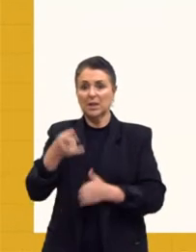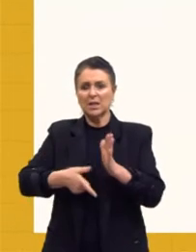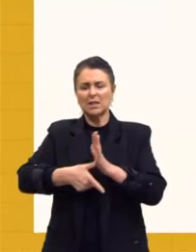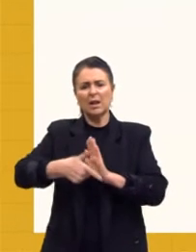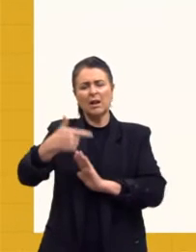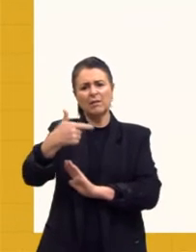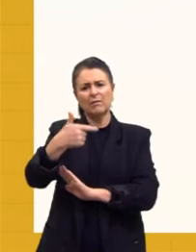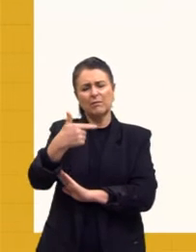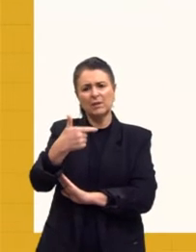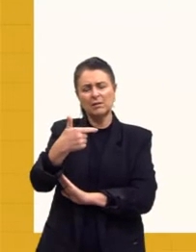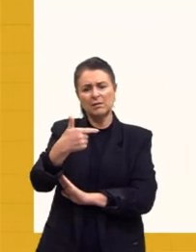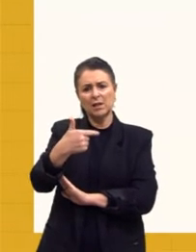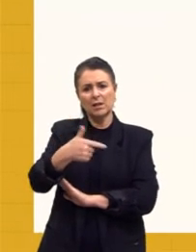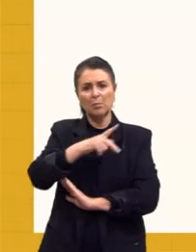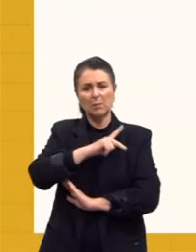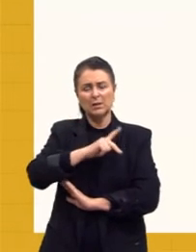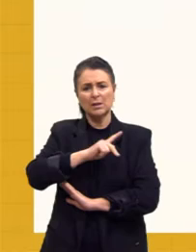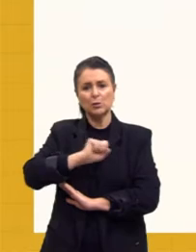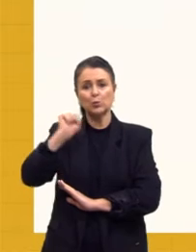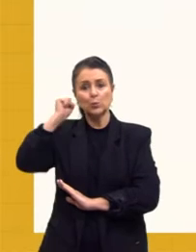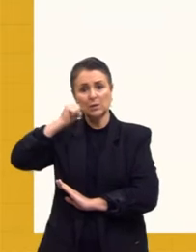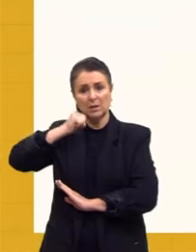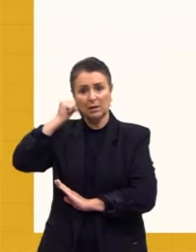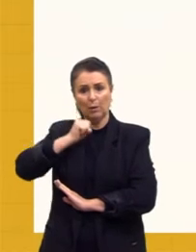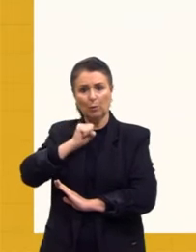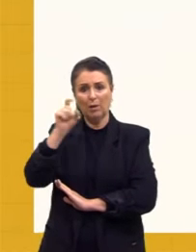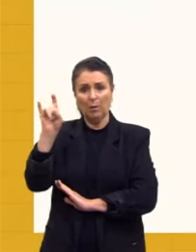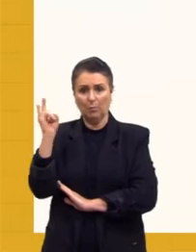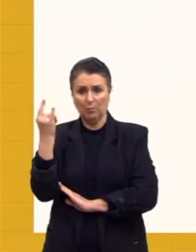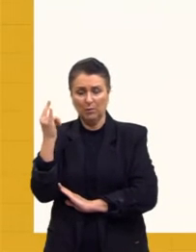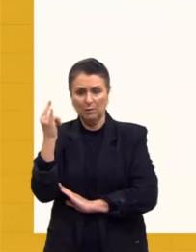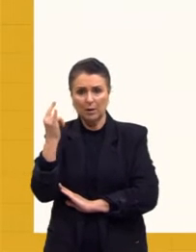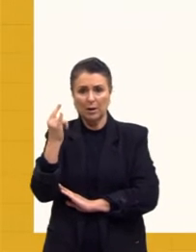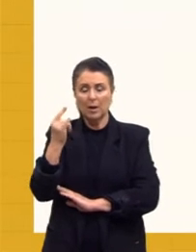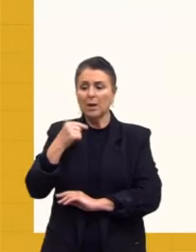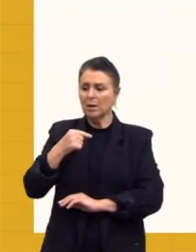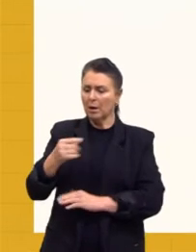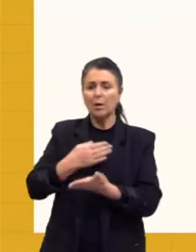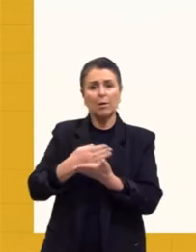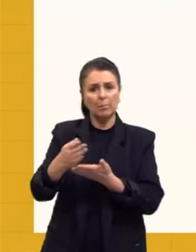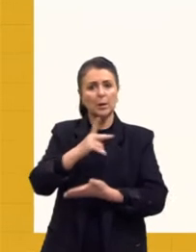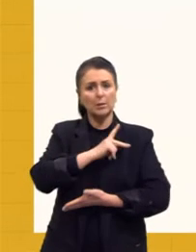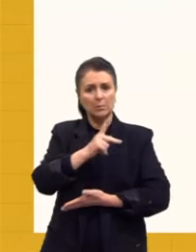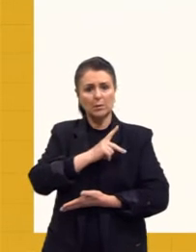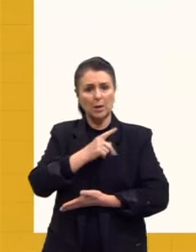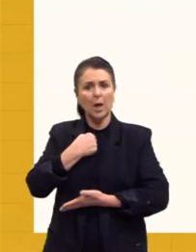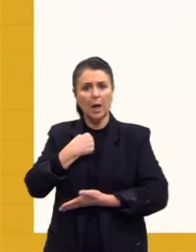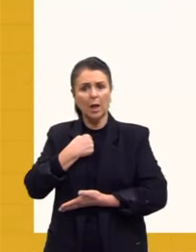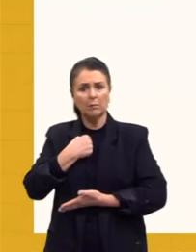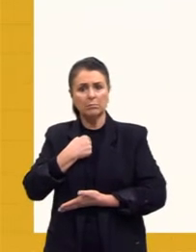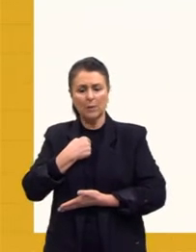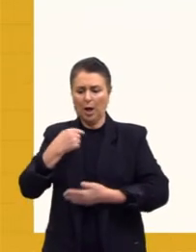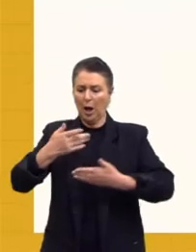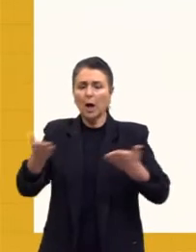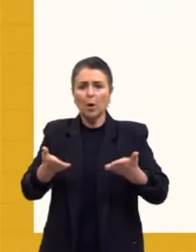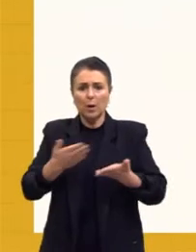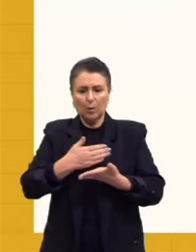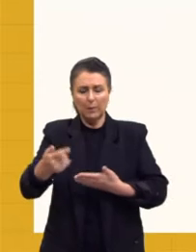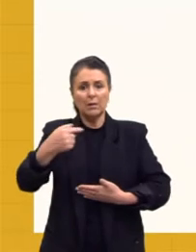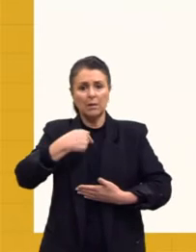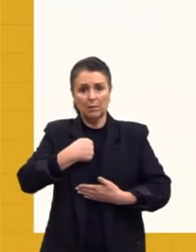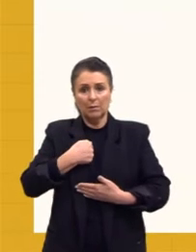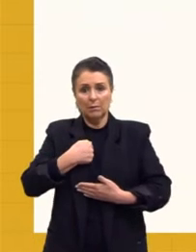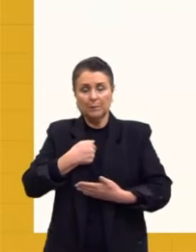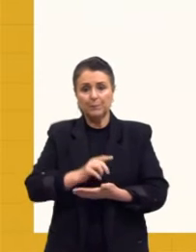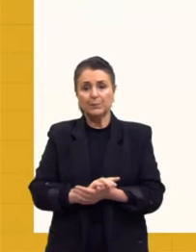vice-presidente do Senado deles né e ela se visão eu sou a presidente eu que mando e assim vai ser